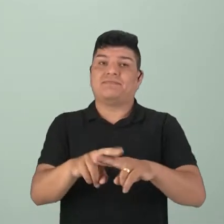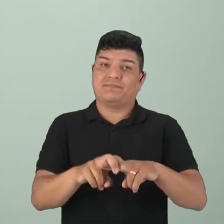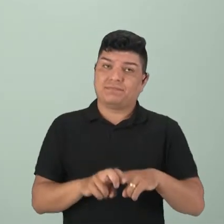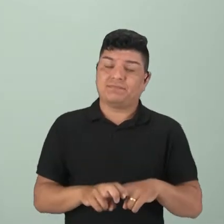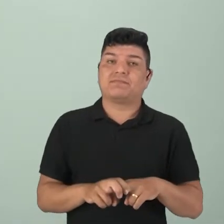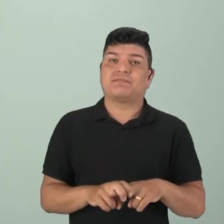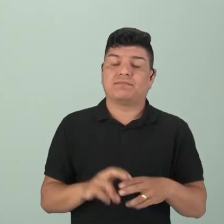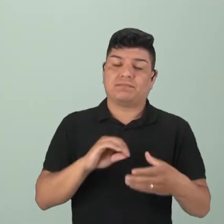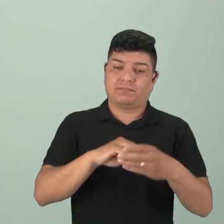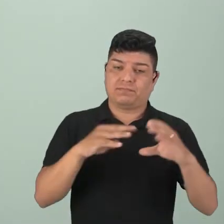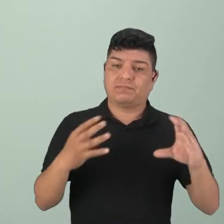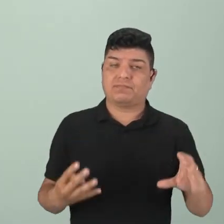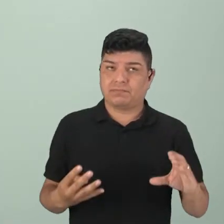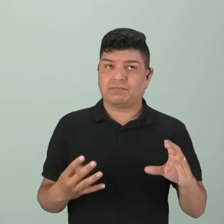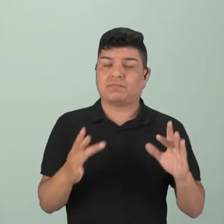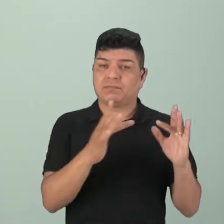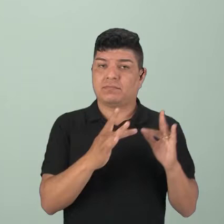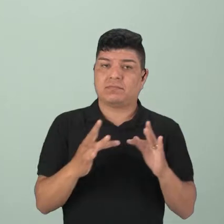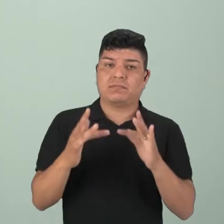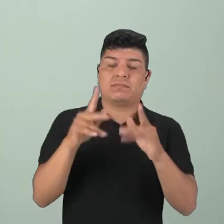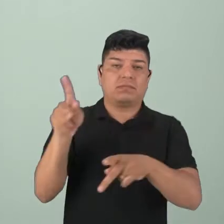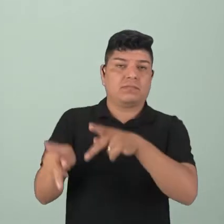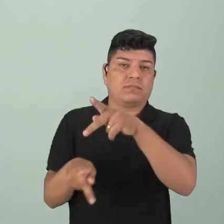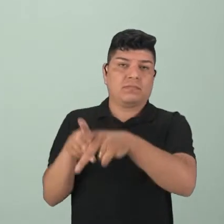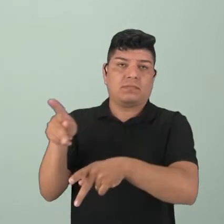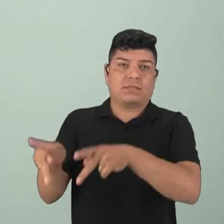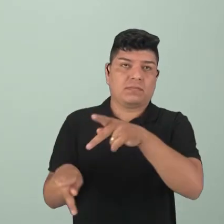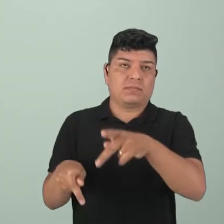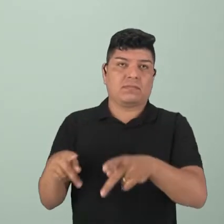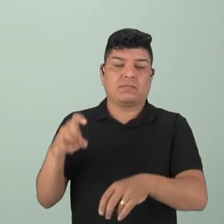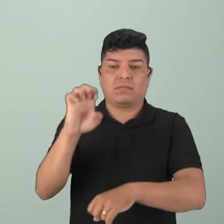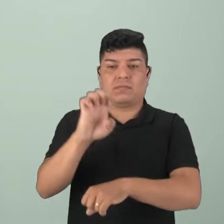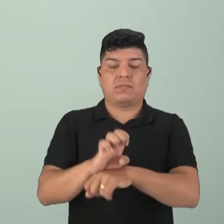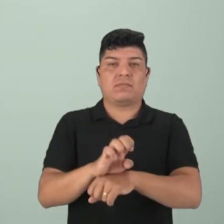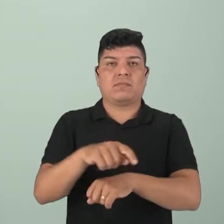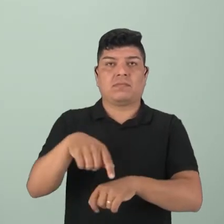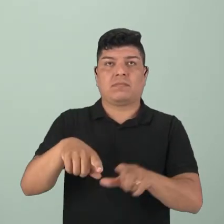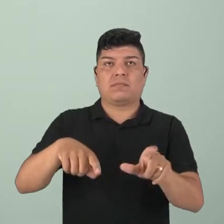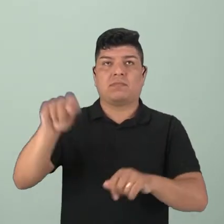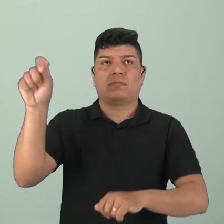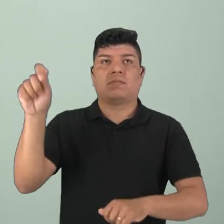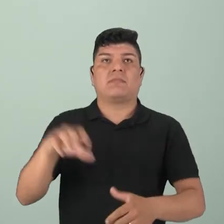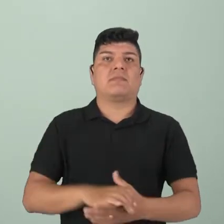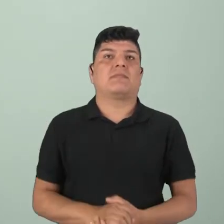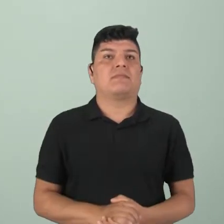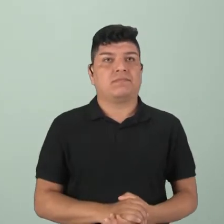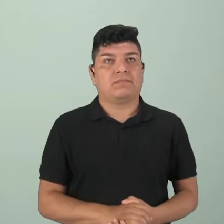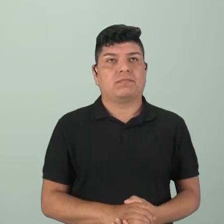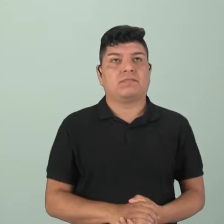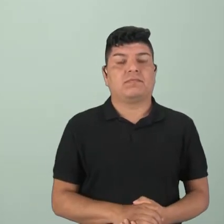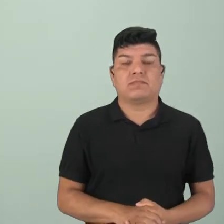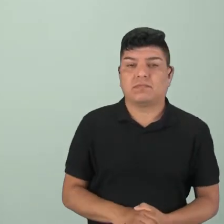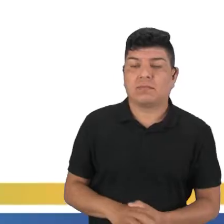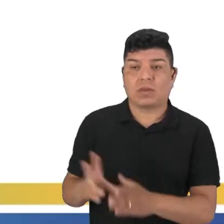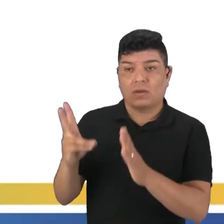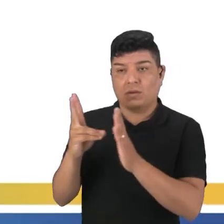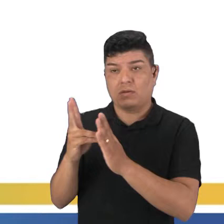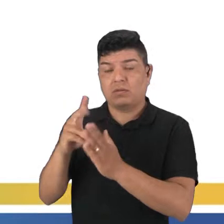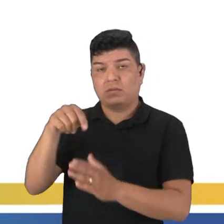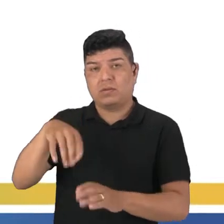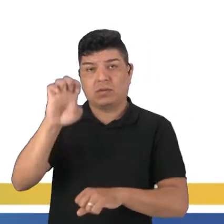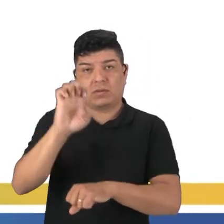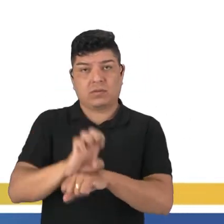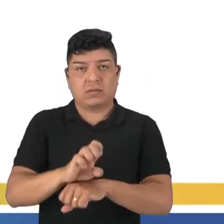pessoal, caracteriza, né, esse contato e essa população indígena no nosso estado. Sobre os indígenas no nosso estado, a gente